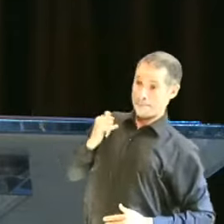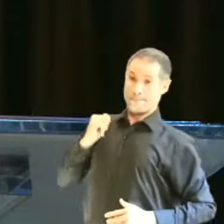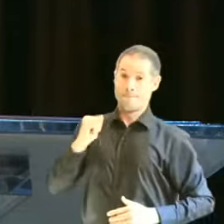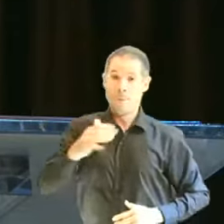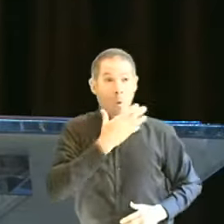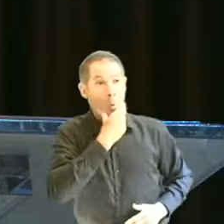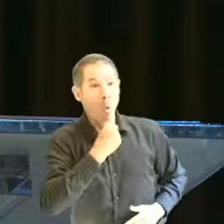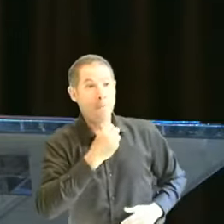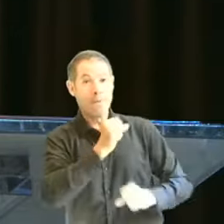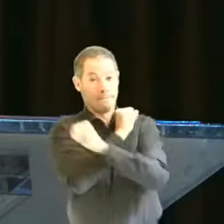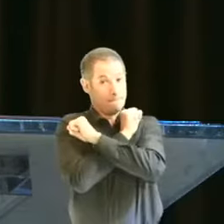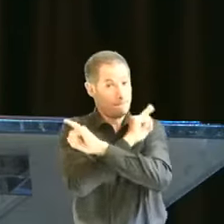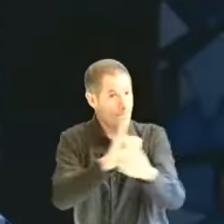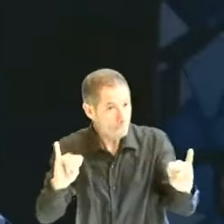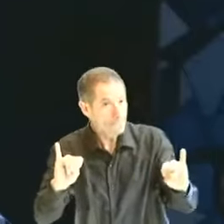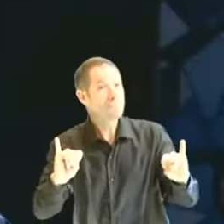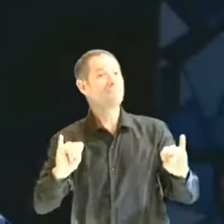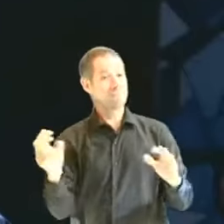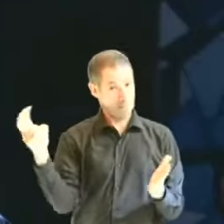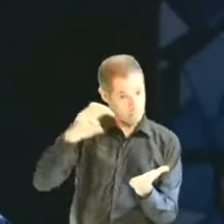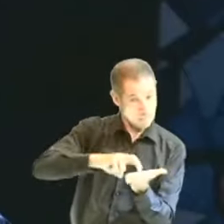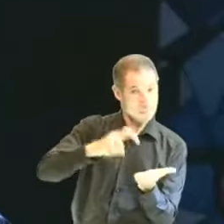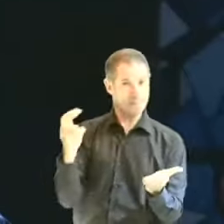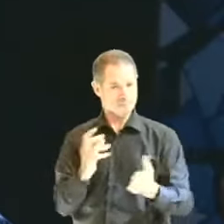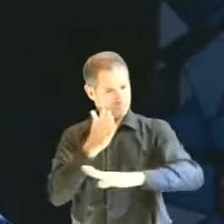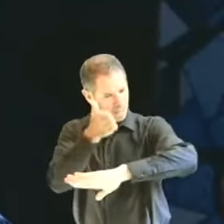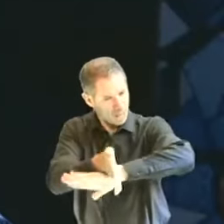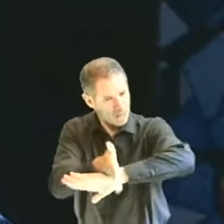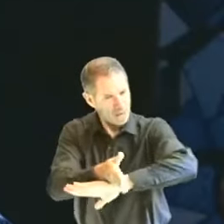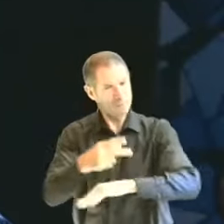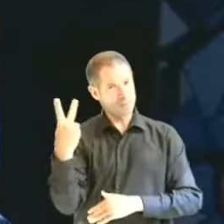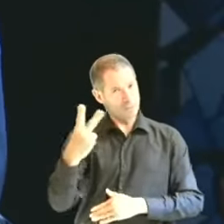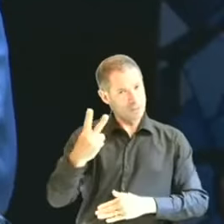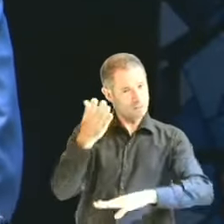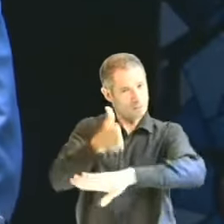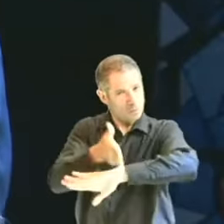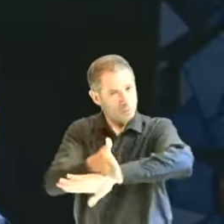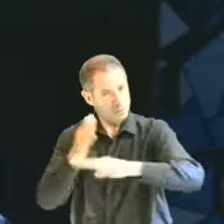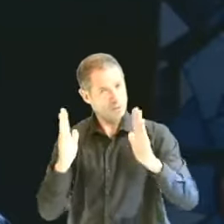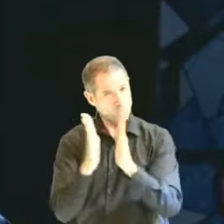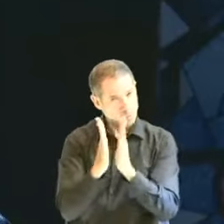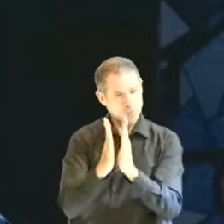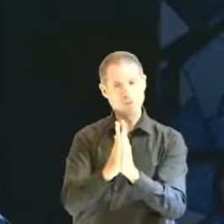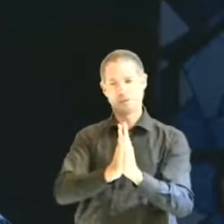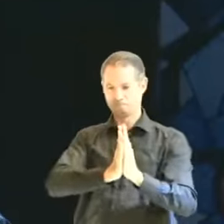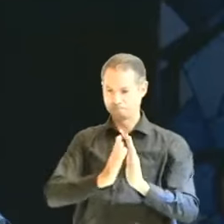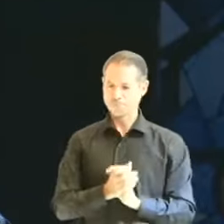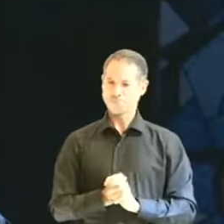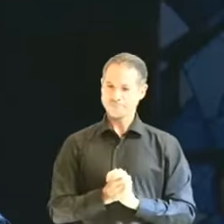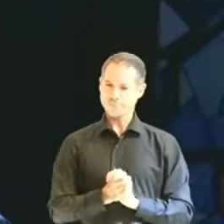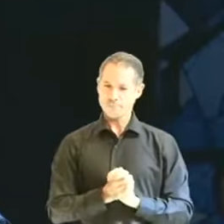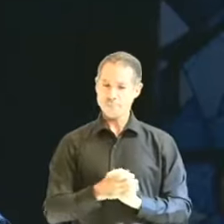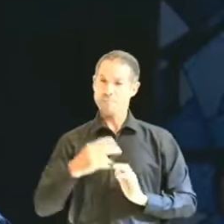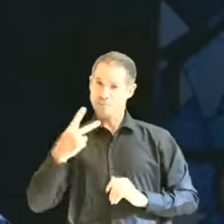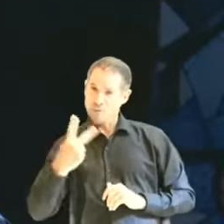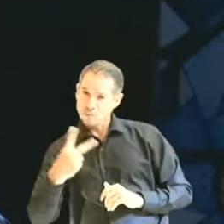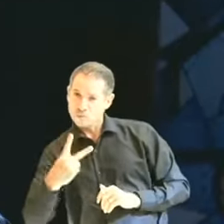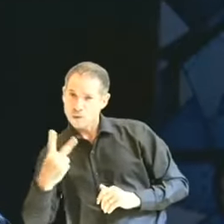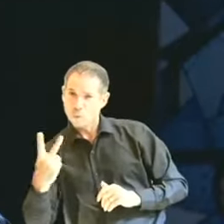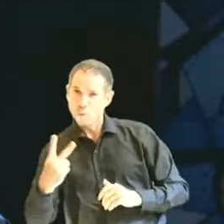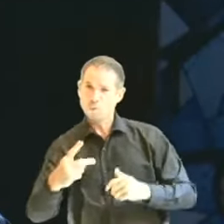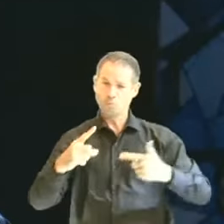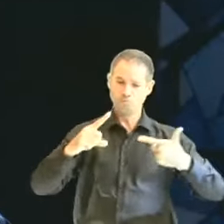nesta manhã. E a gente vai entrar na segunda parte da oração. E o segundo elemento